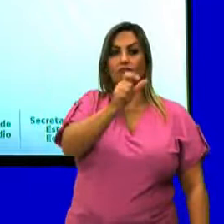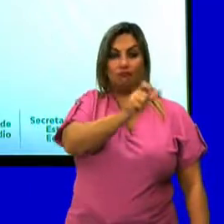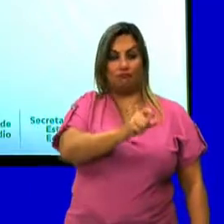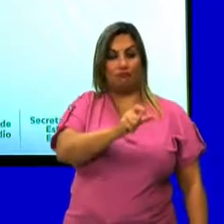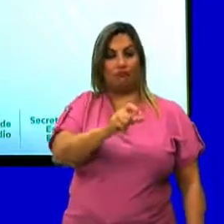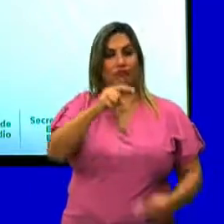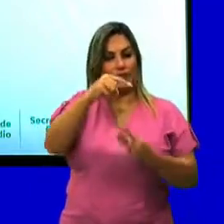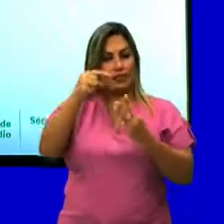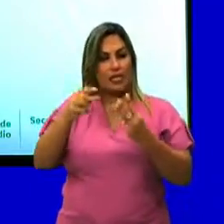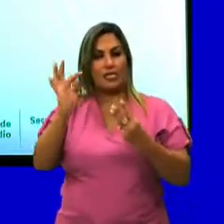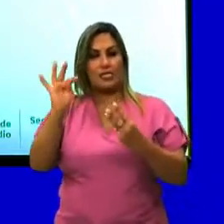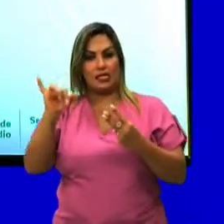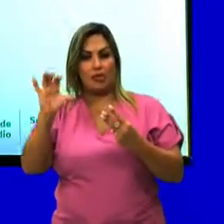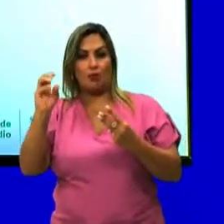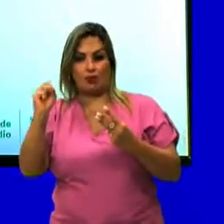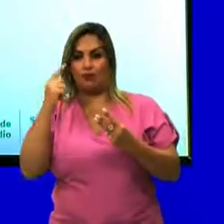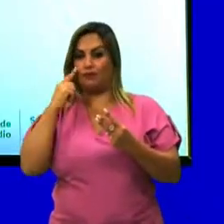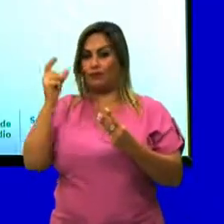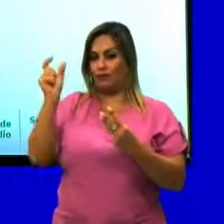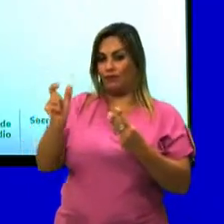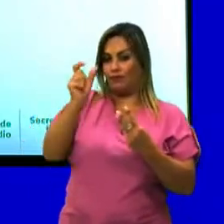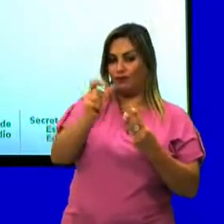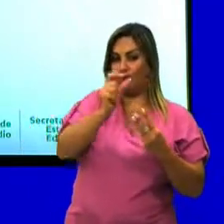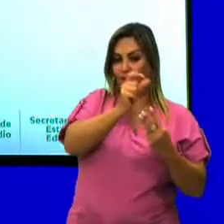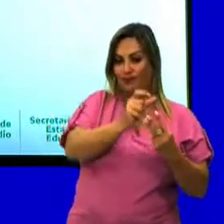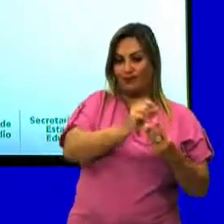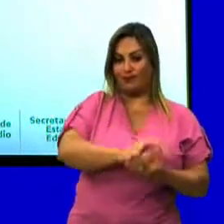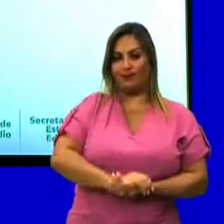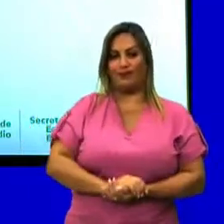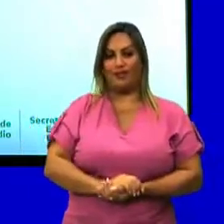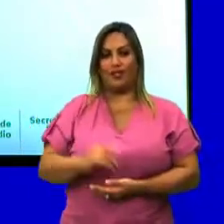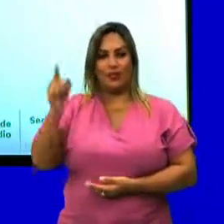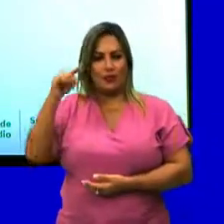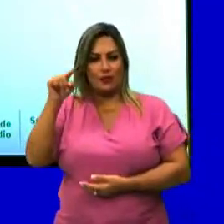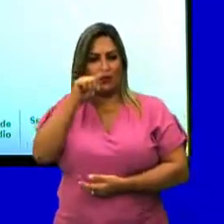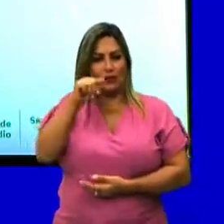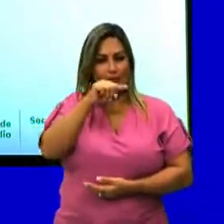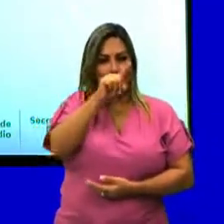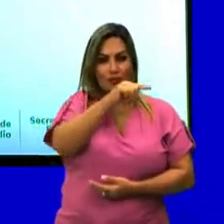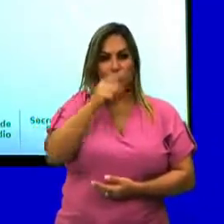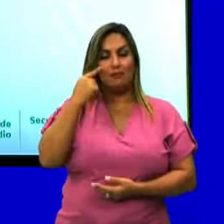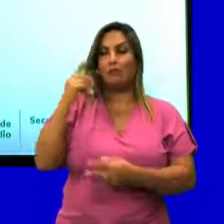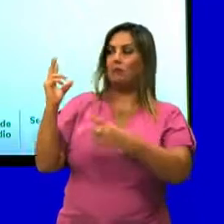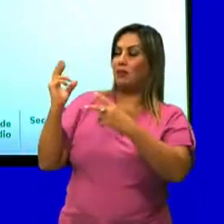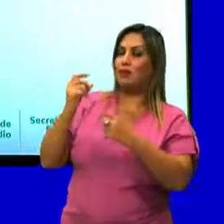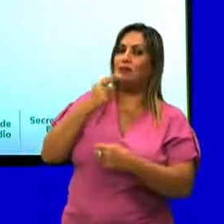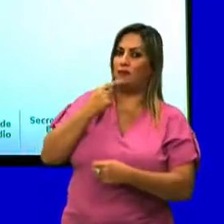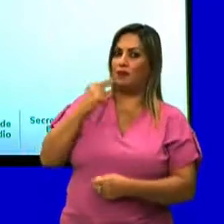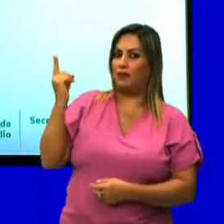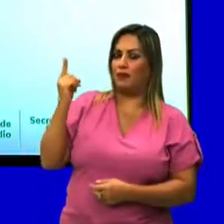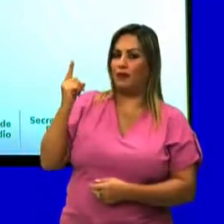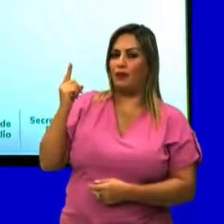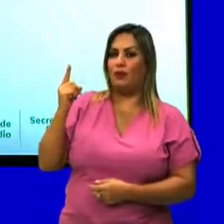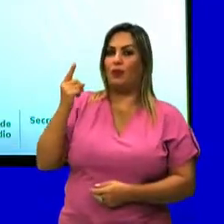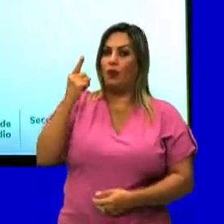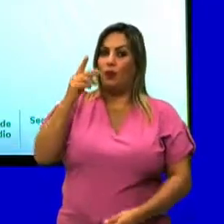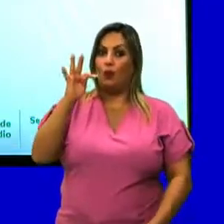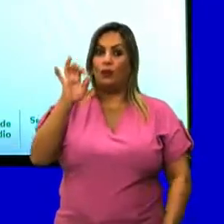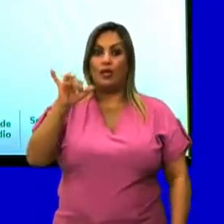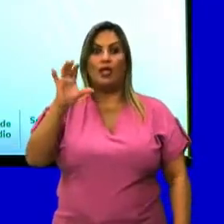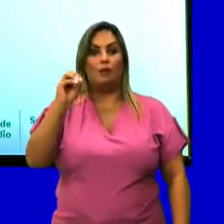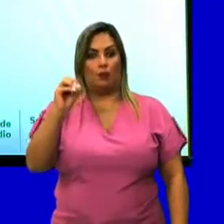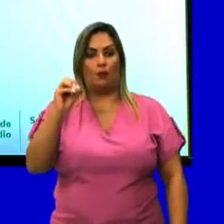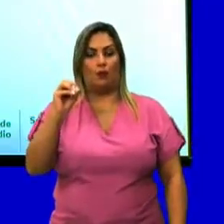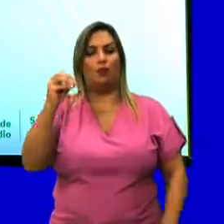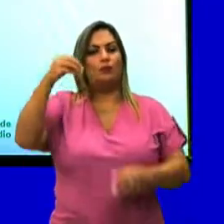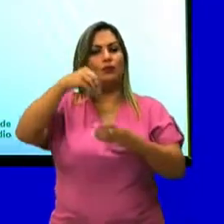Esse é um termo e esse é um termo agora vamos lá eu circulei para que vocês destaquei um termo